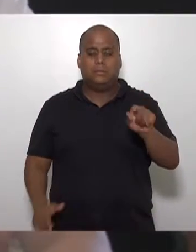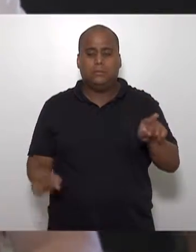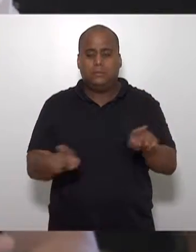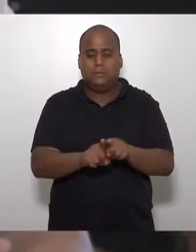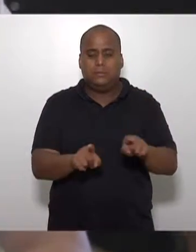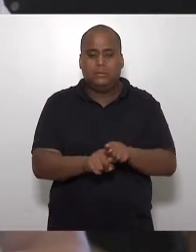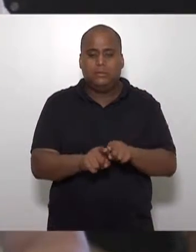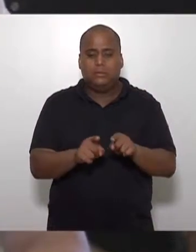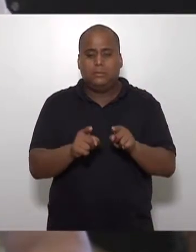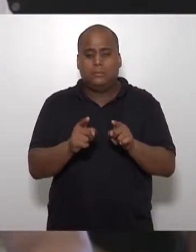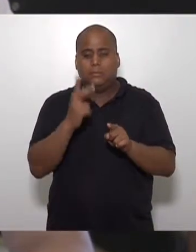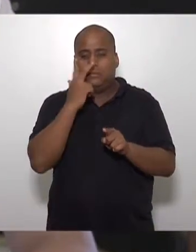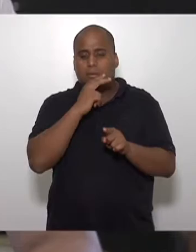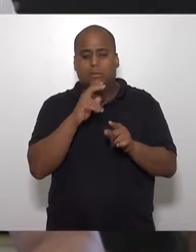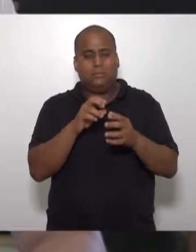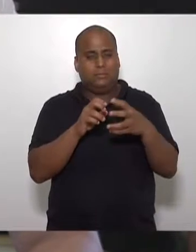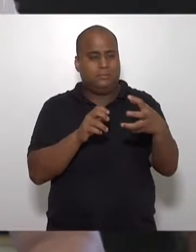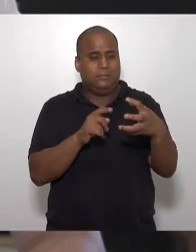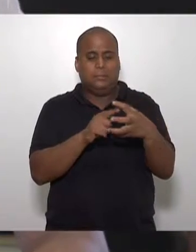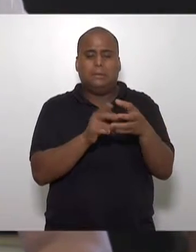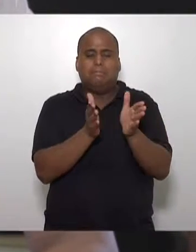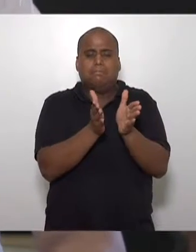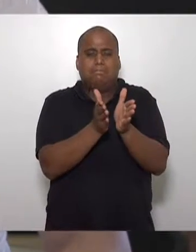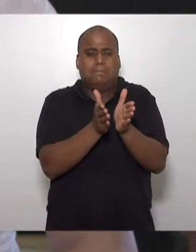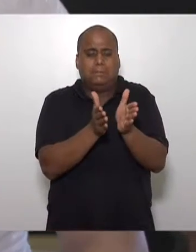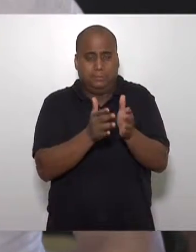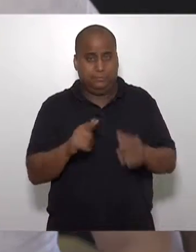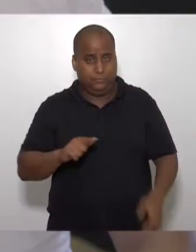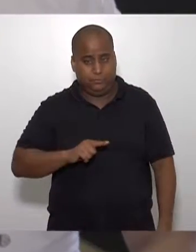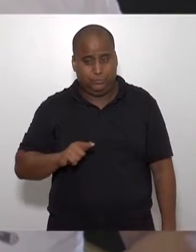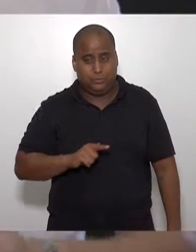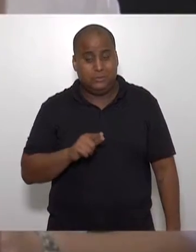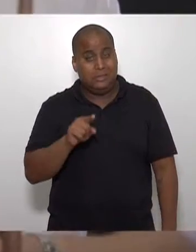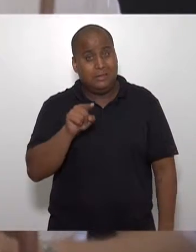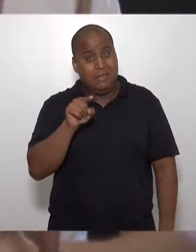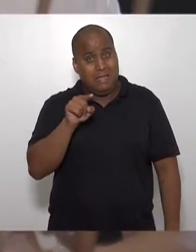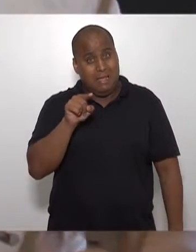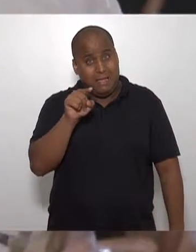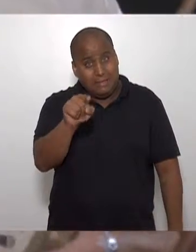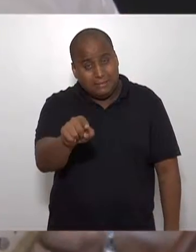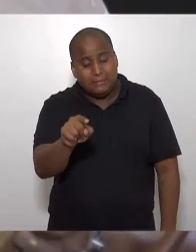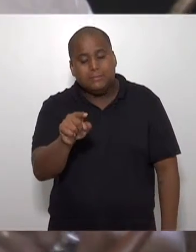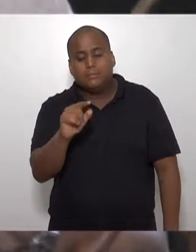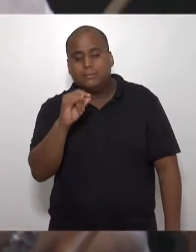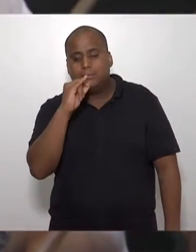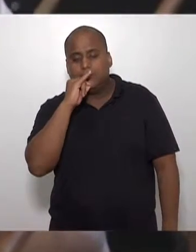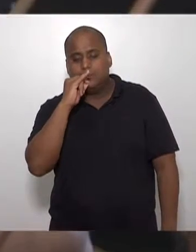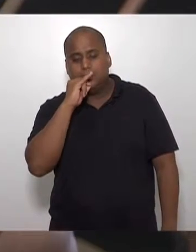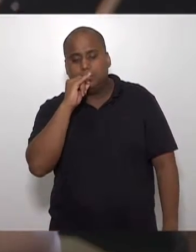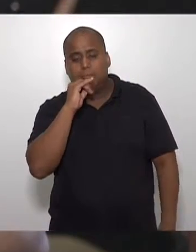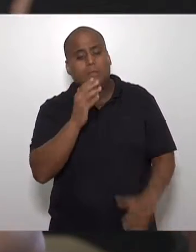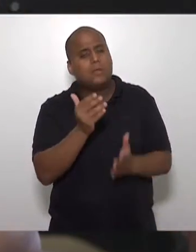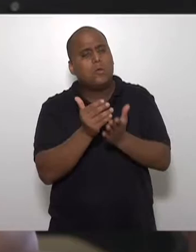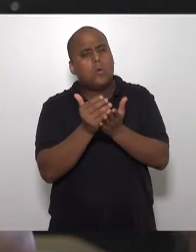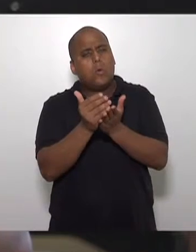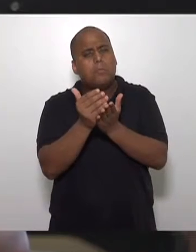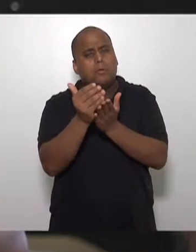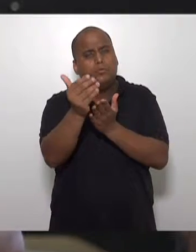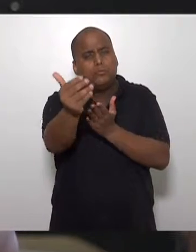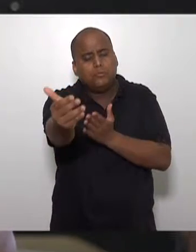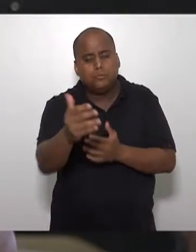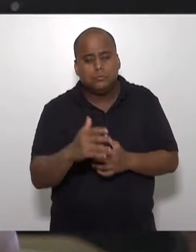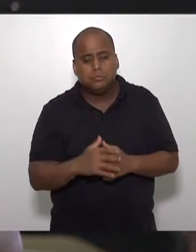é uma campanha bem menor do que a gente conhece hoje em dia é esse instrumento quando começou a